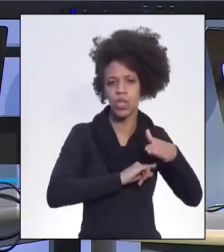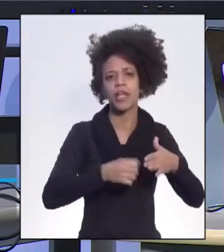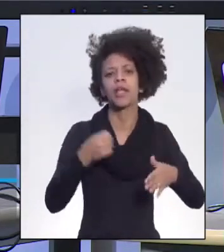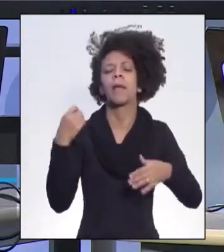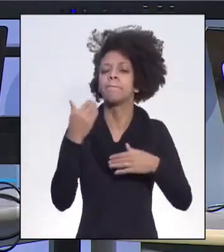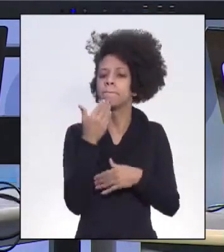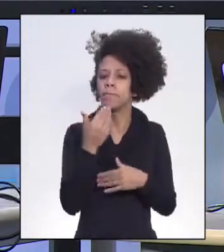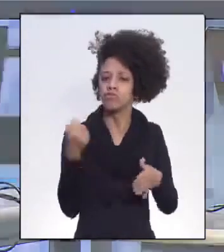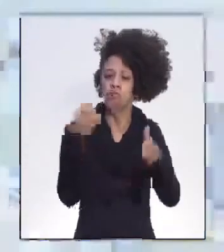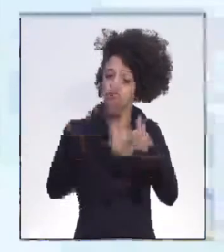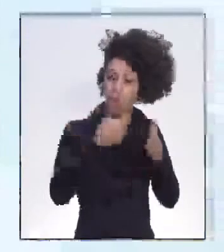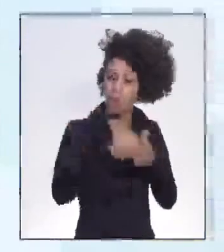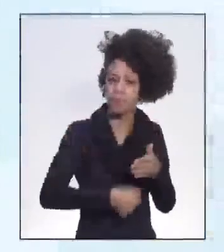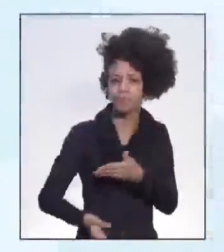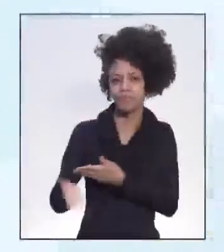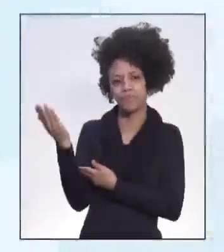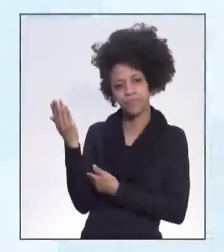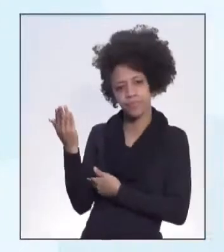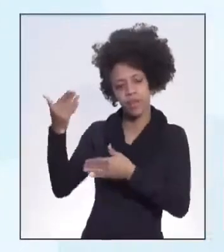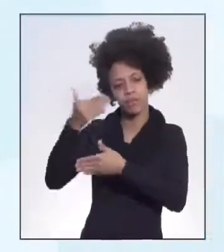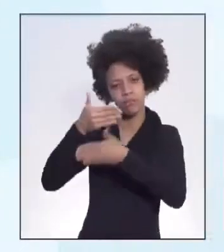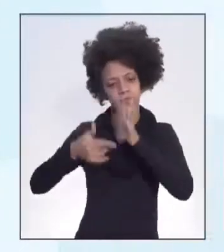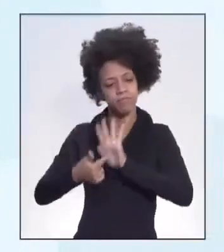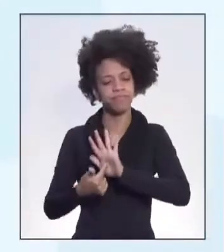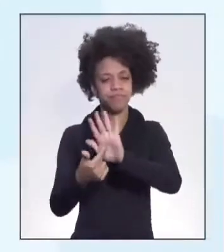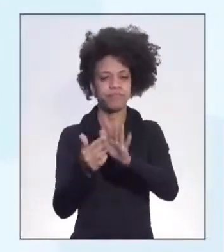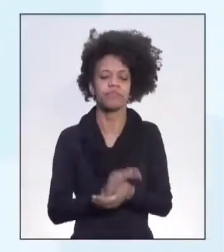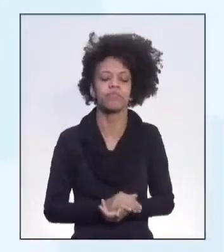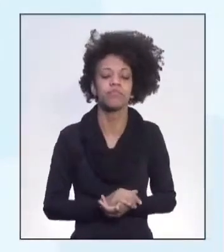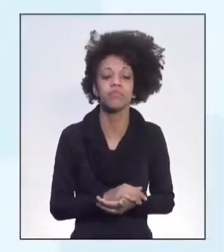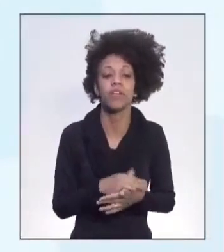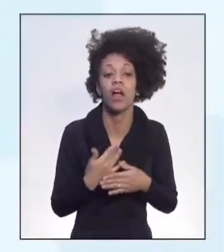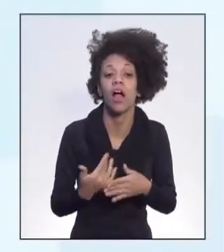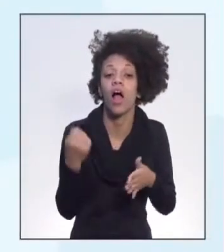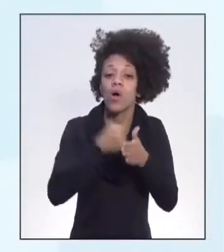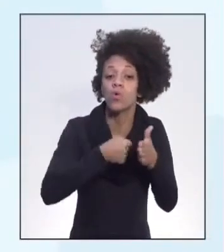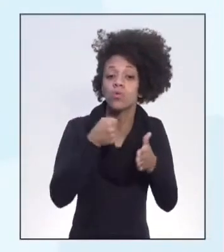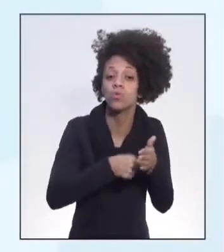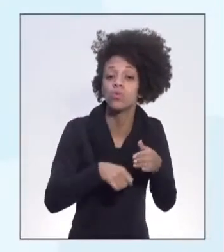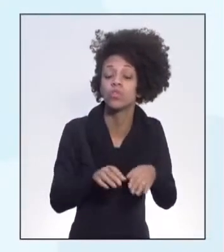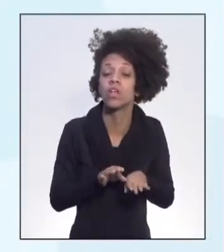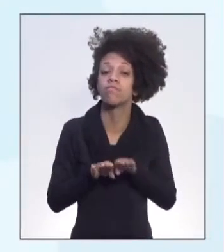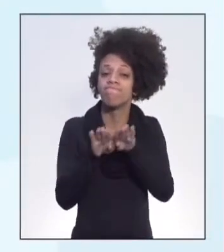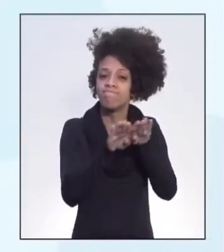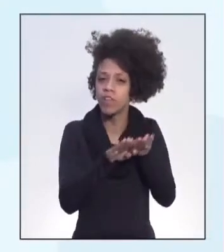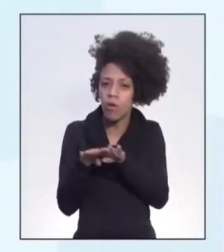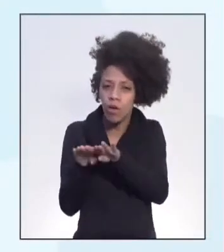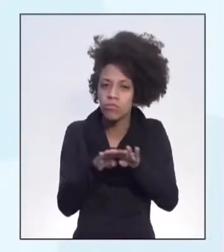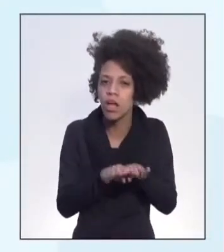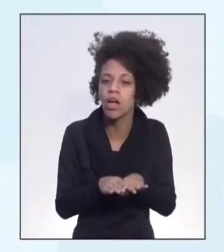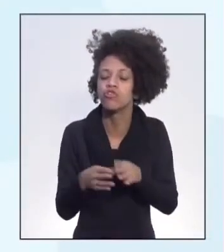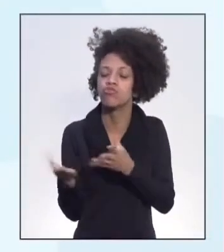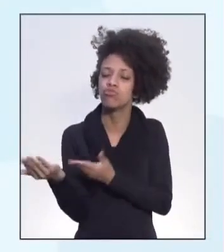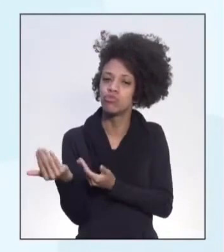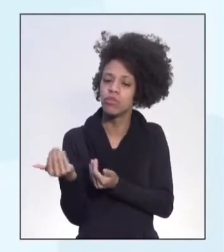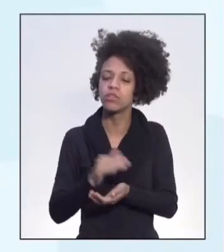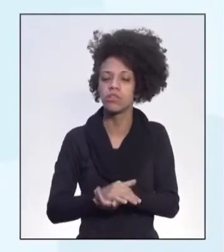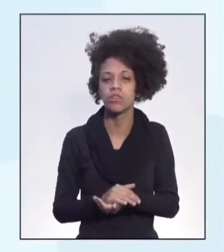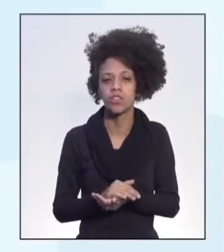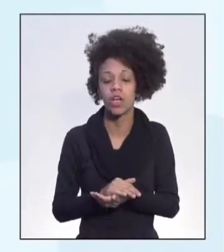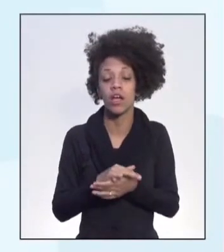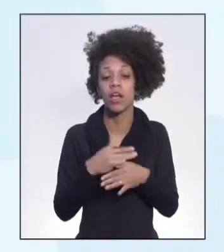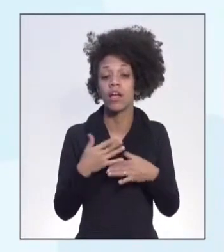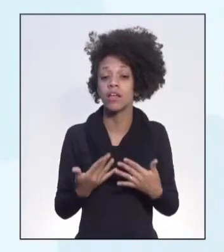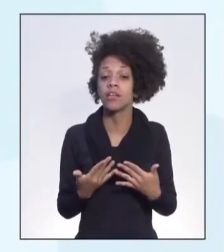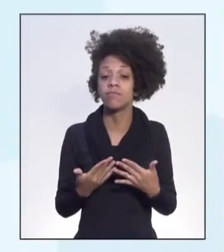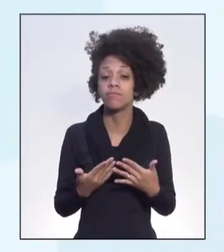as lutas, como está aí apresentando no slide para vocês, né? As lutas, as manifestações das mulheres da juventude em torno